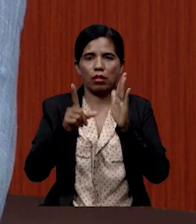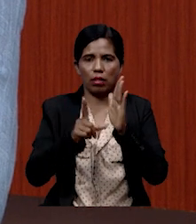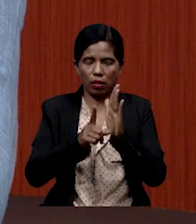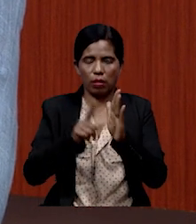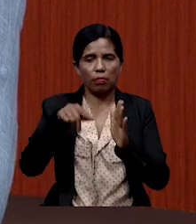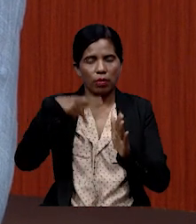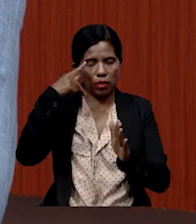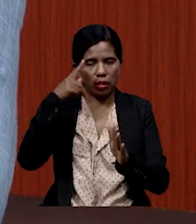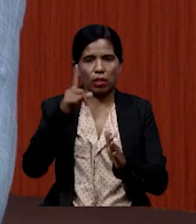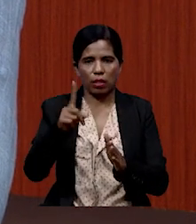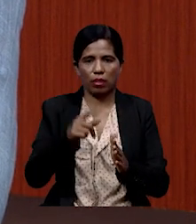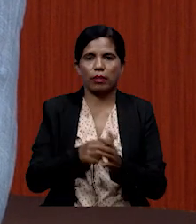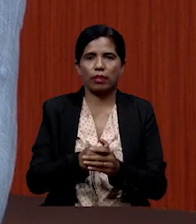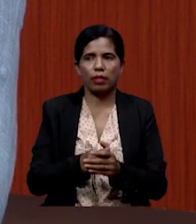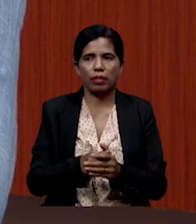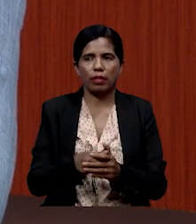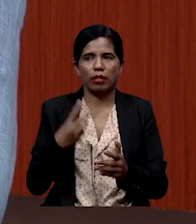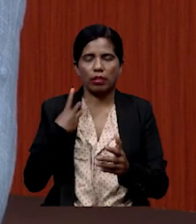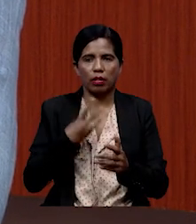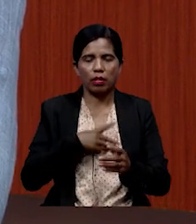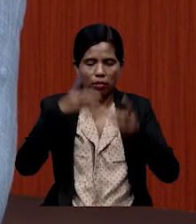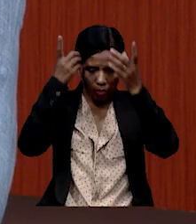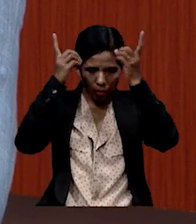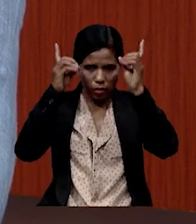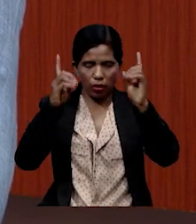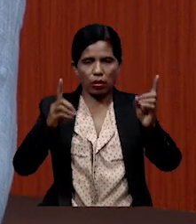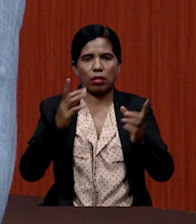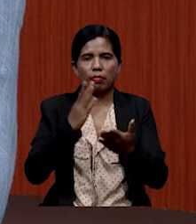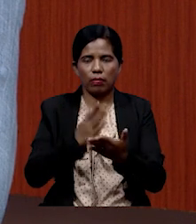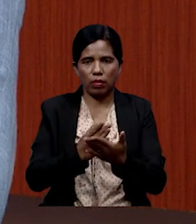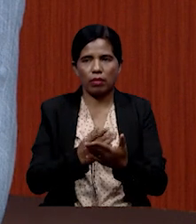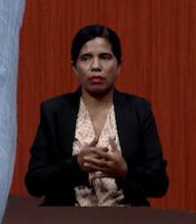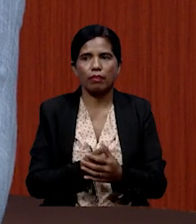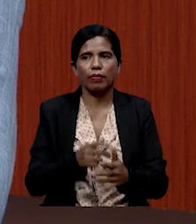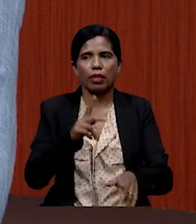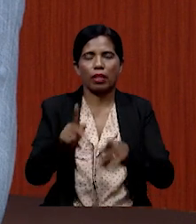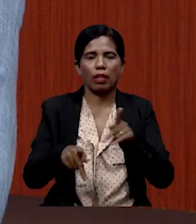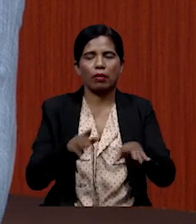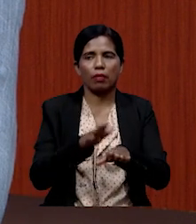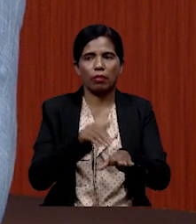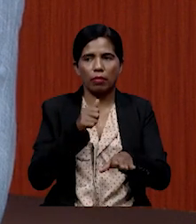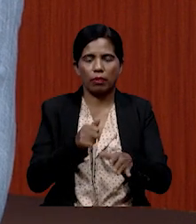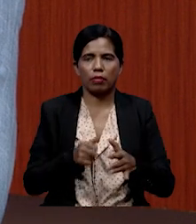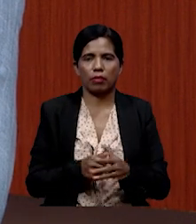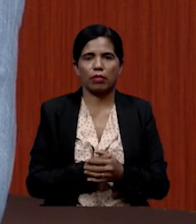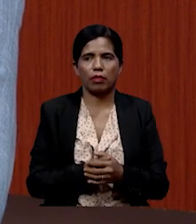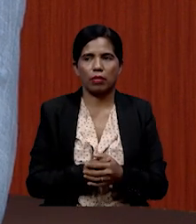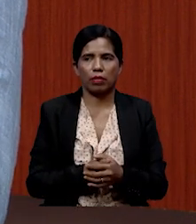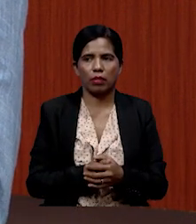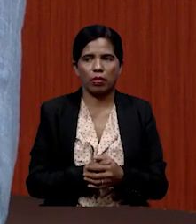Ou pelo menos tá tem que definir uma limitação de uma que é bolo de Stelhock.